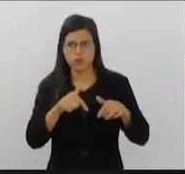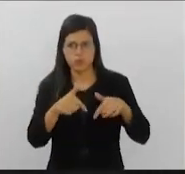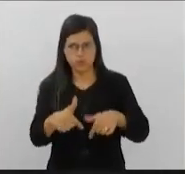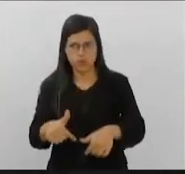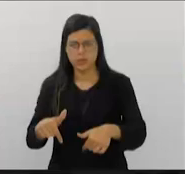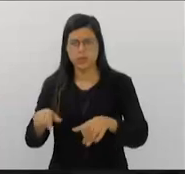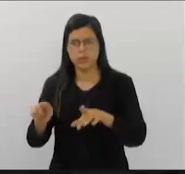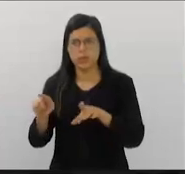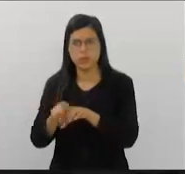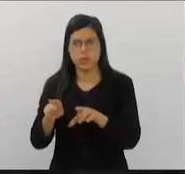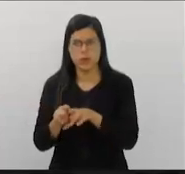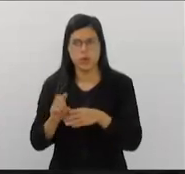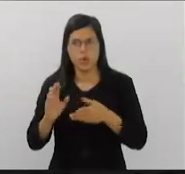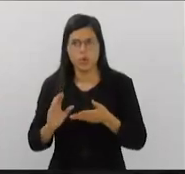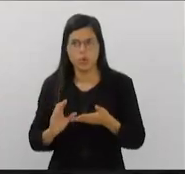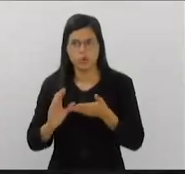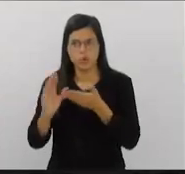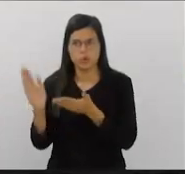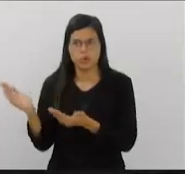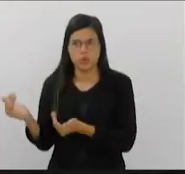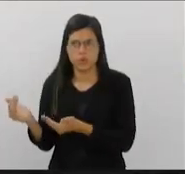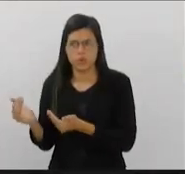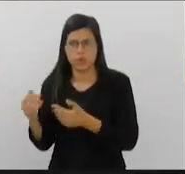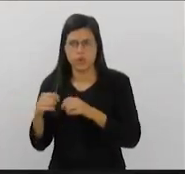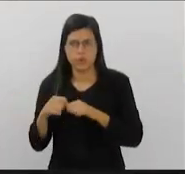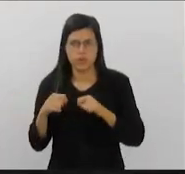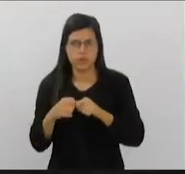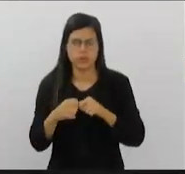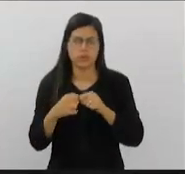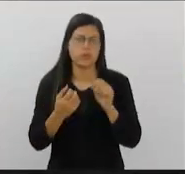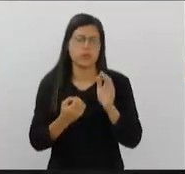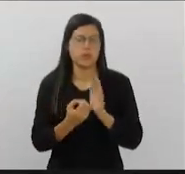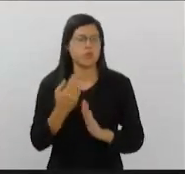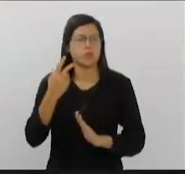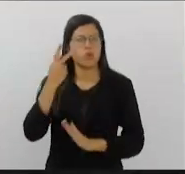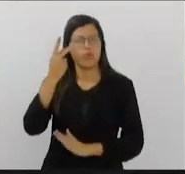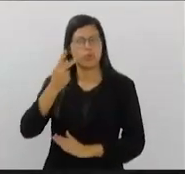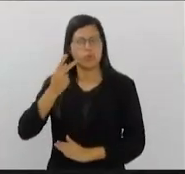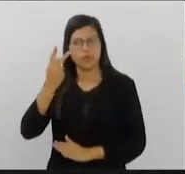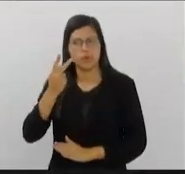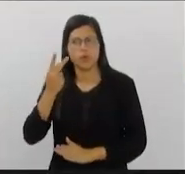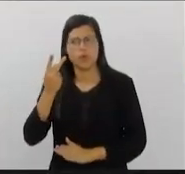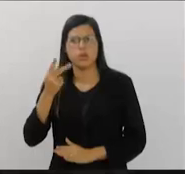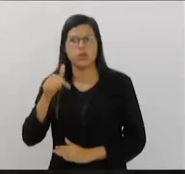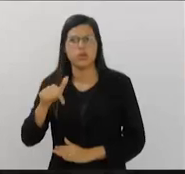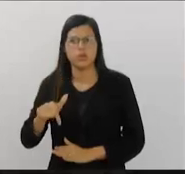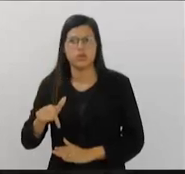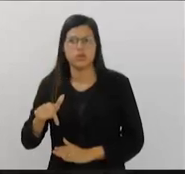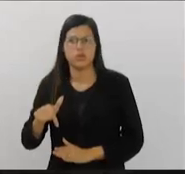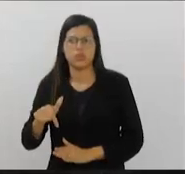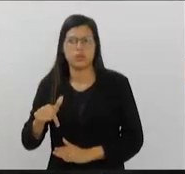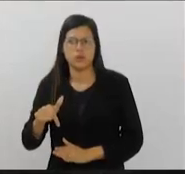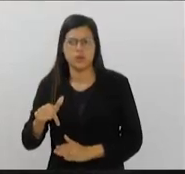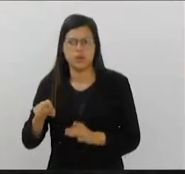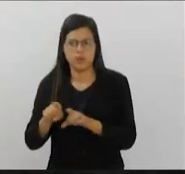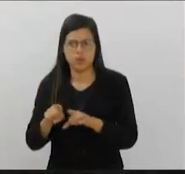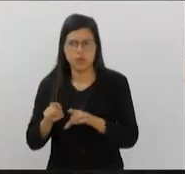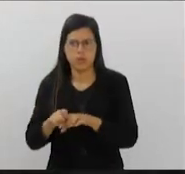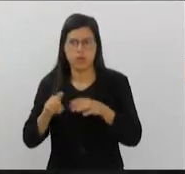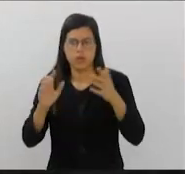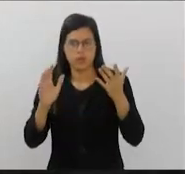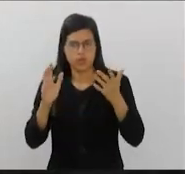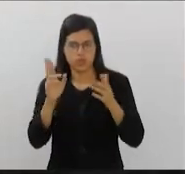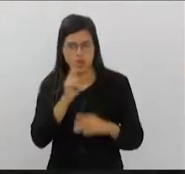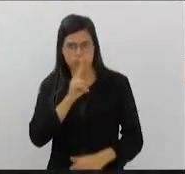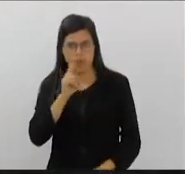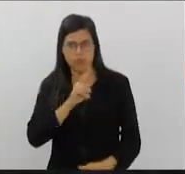do Conselho de Juventude para elaboração de políticas de enfrentamento e mitigação das emergências climáticas, também a atuação